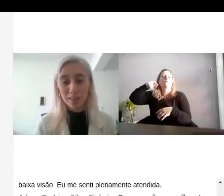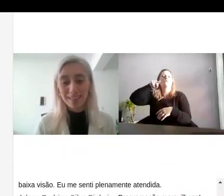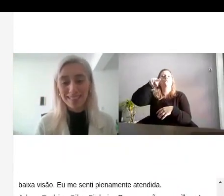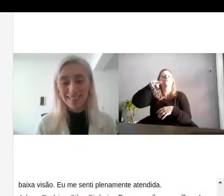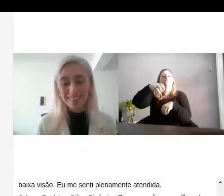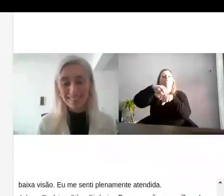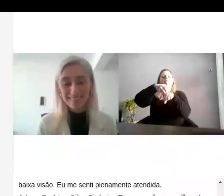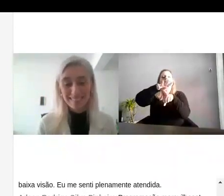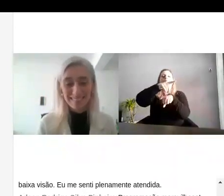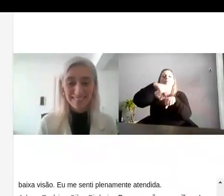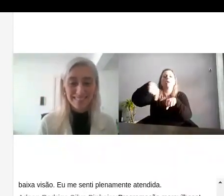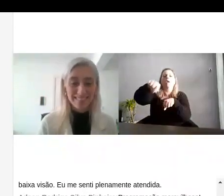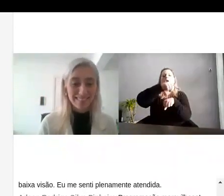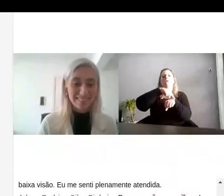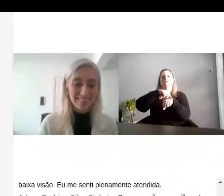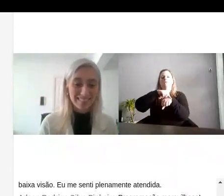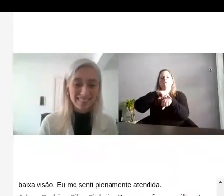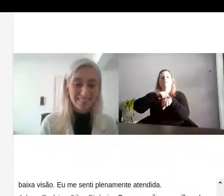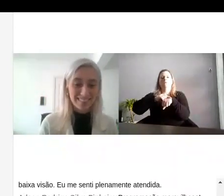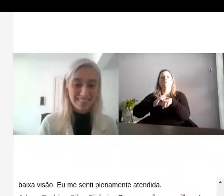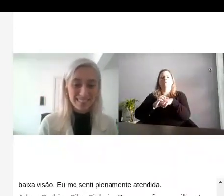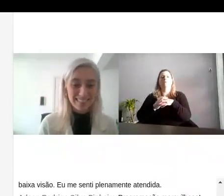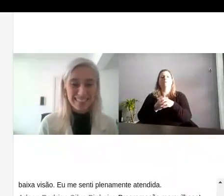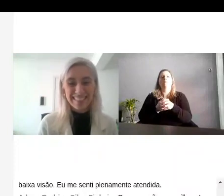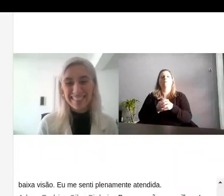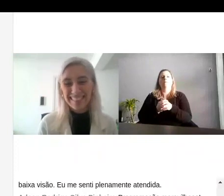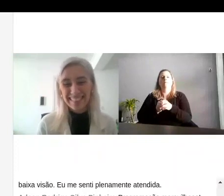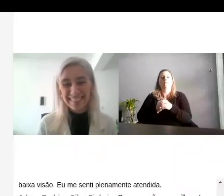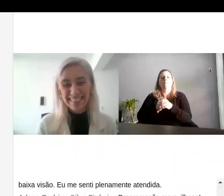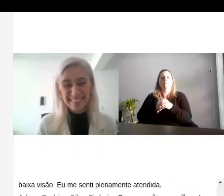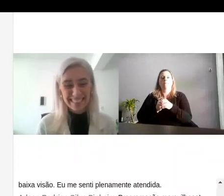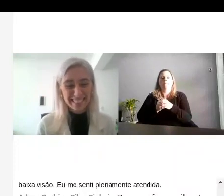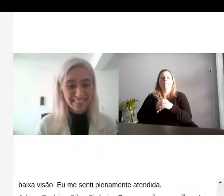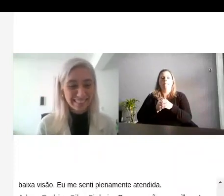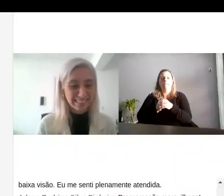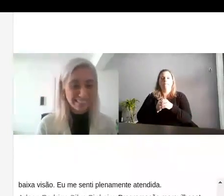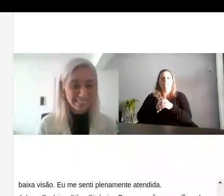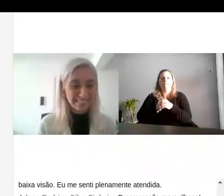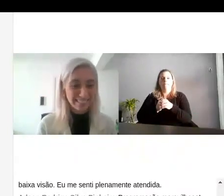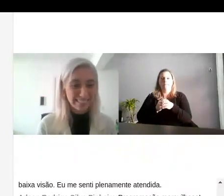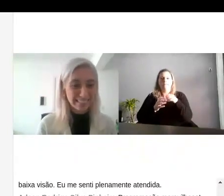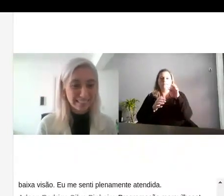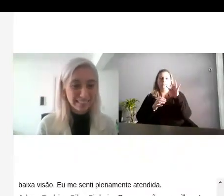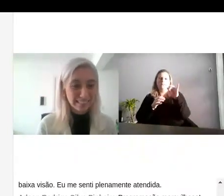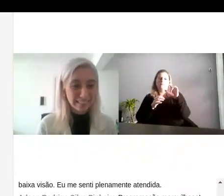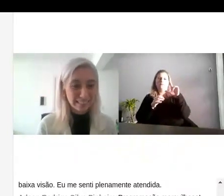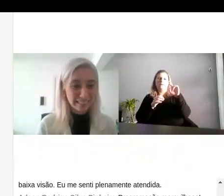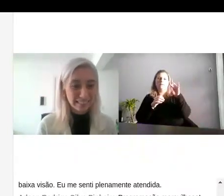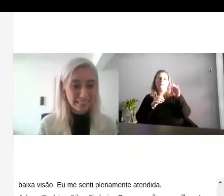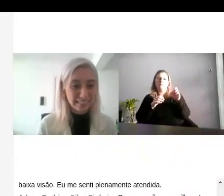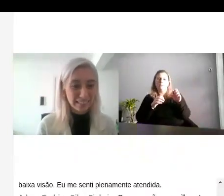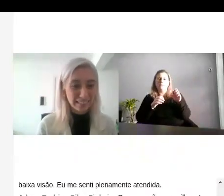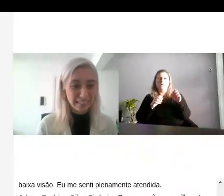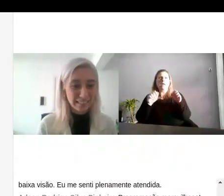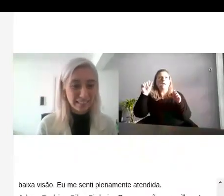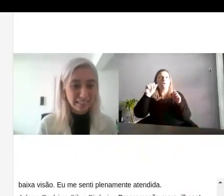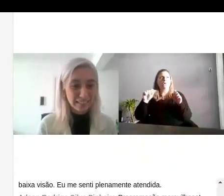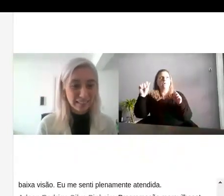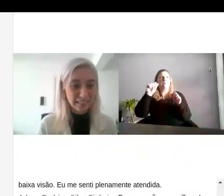perguntas. Eu gosto de começar pelo fim, né? Então, que eu indico... como é que eu posso